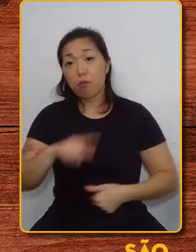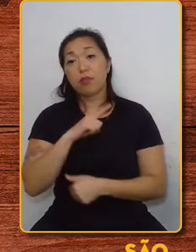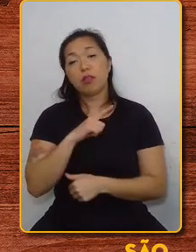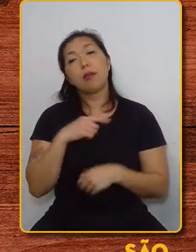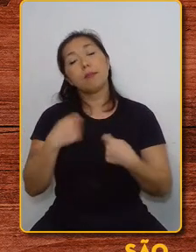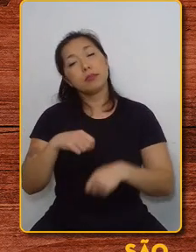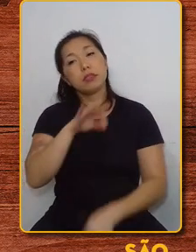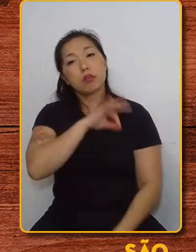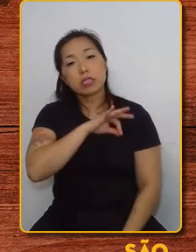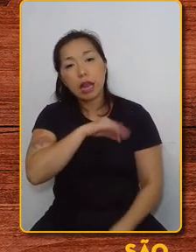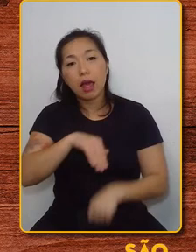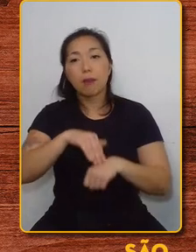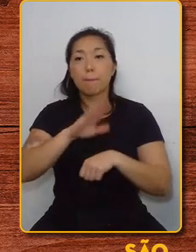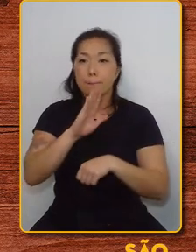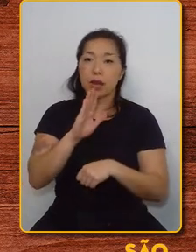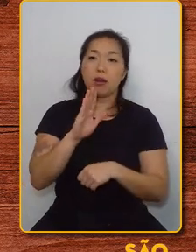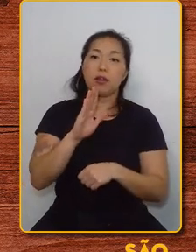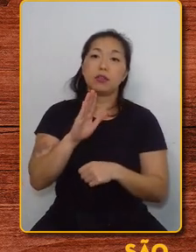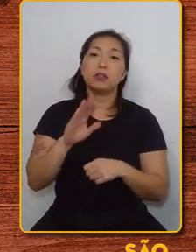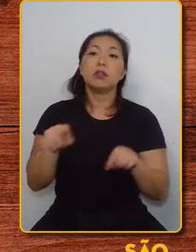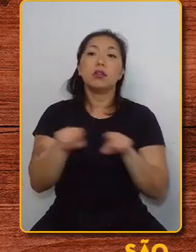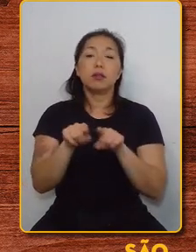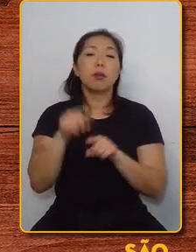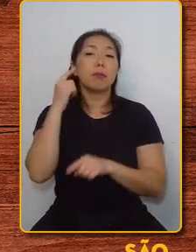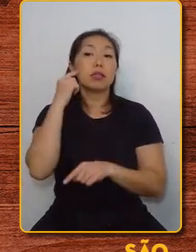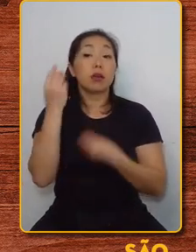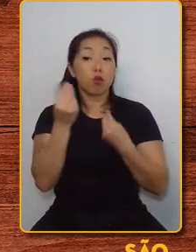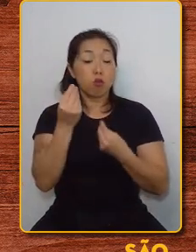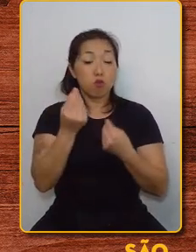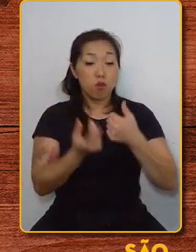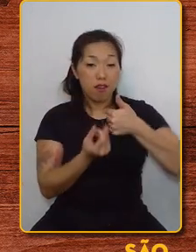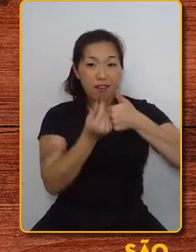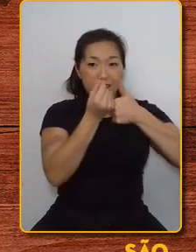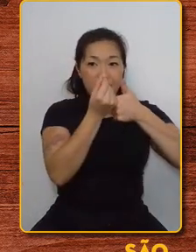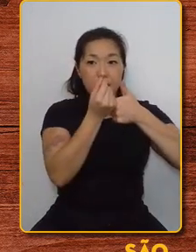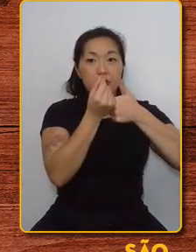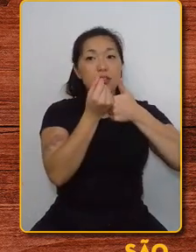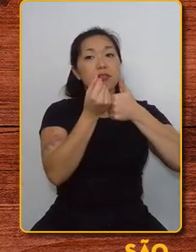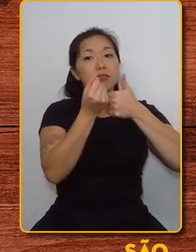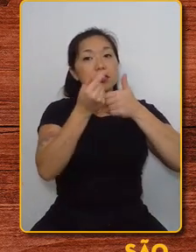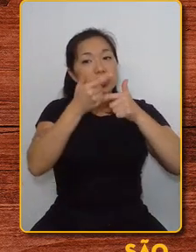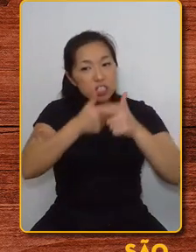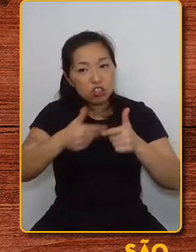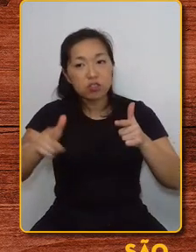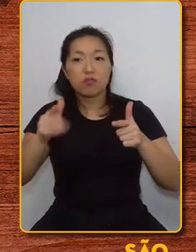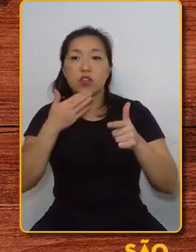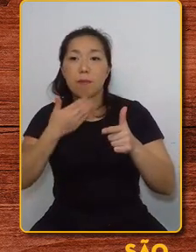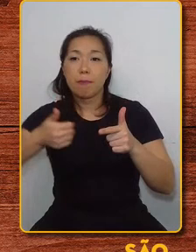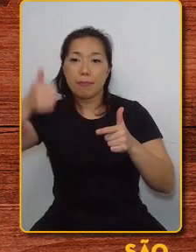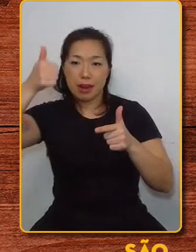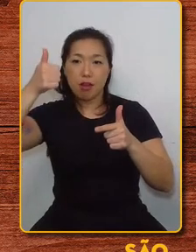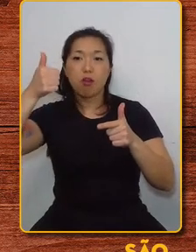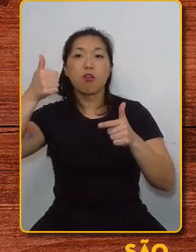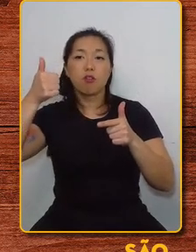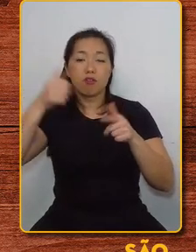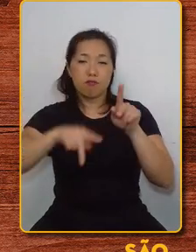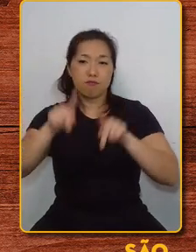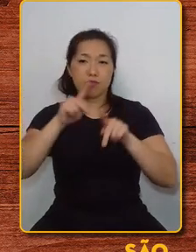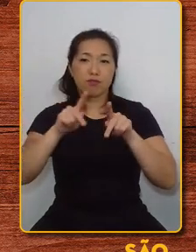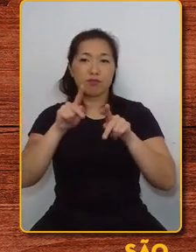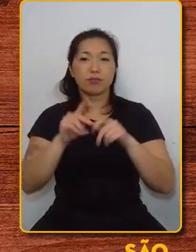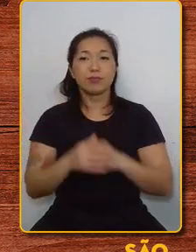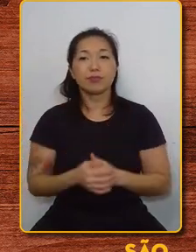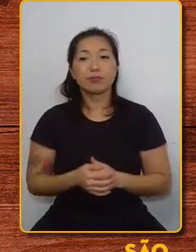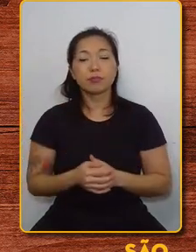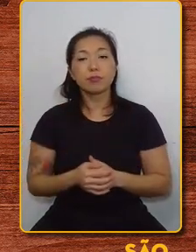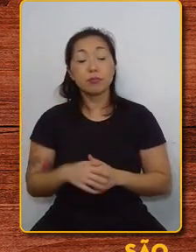é fazer essas coisas que a gente sabe fazer e já fez no programa Fome Zero. Esse é o primeiro ponto. Tem que